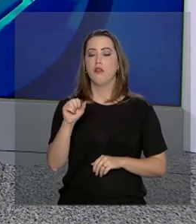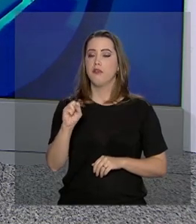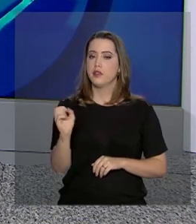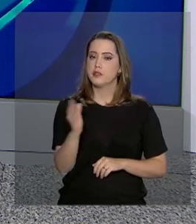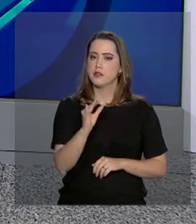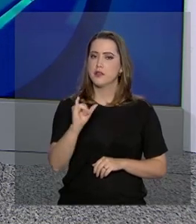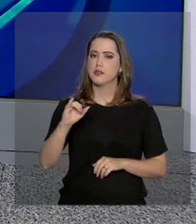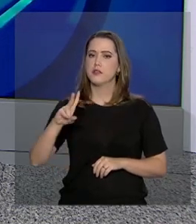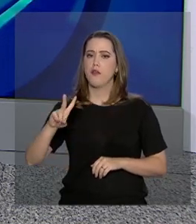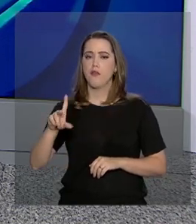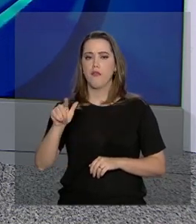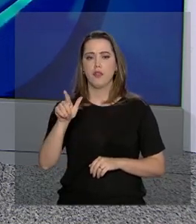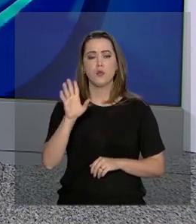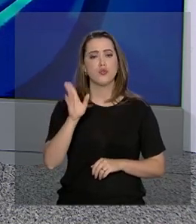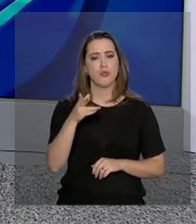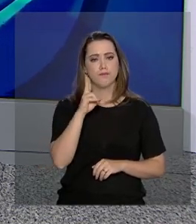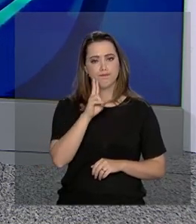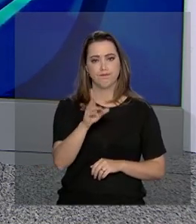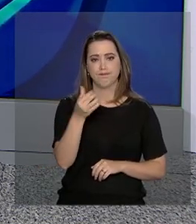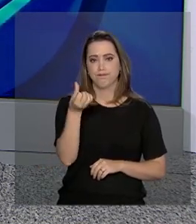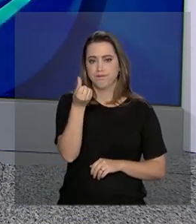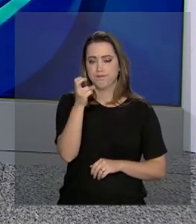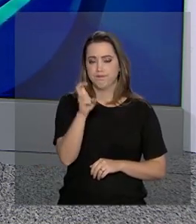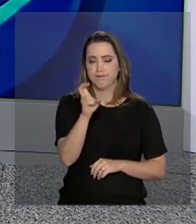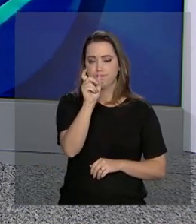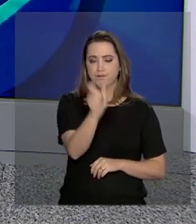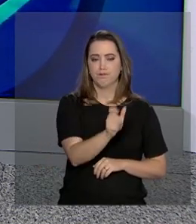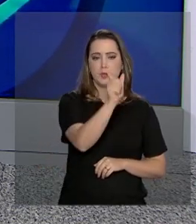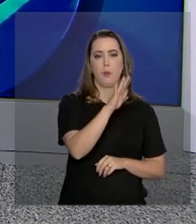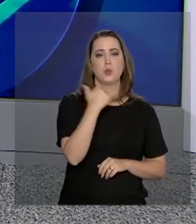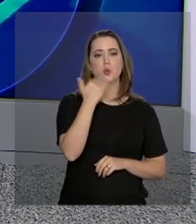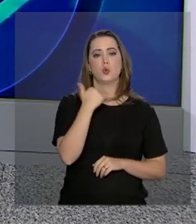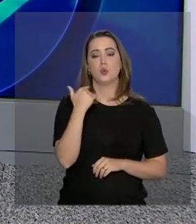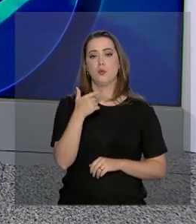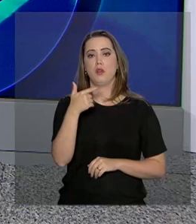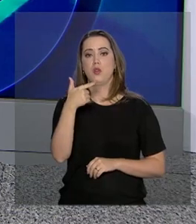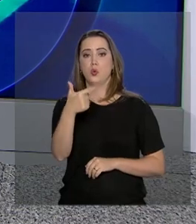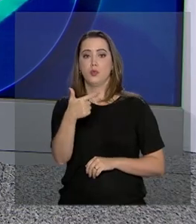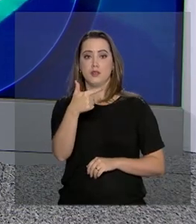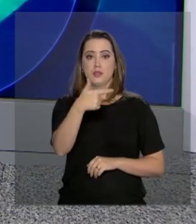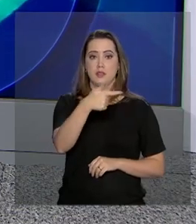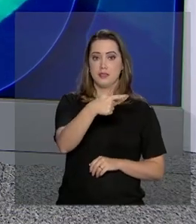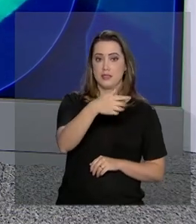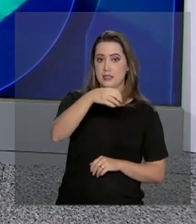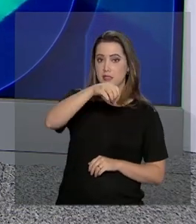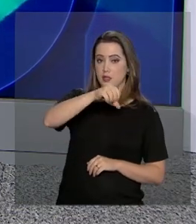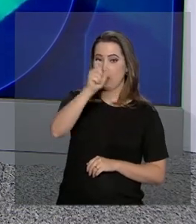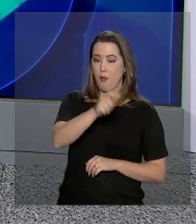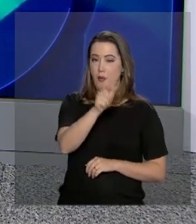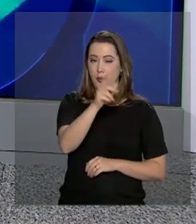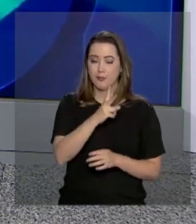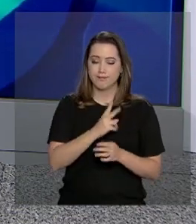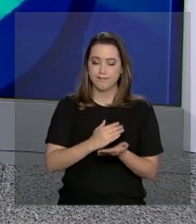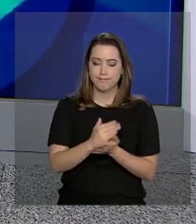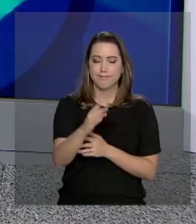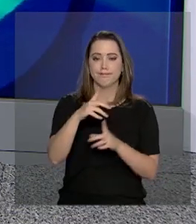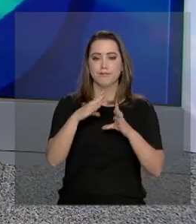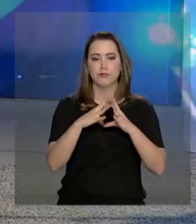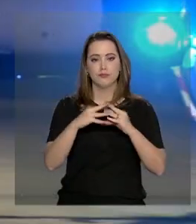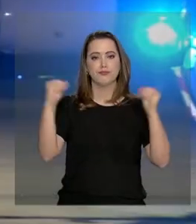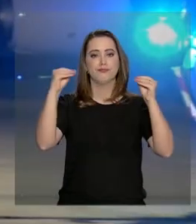foram confirmadas 65 mortes. 279 pessoas continuam desaparecidas.